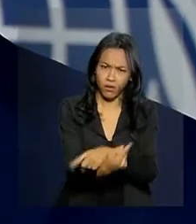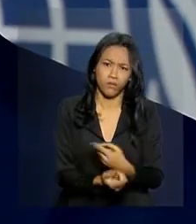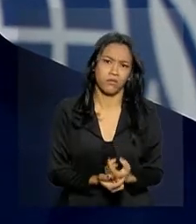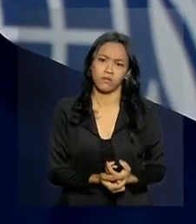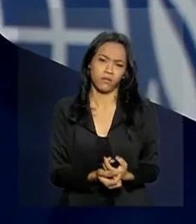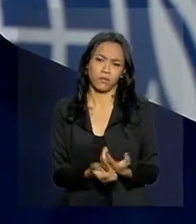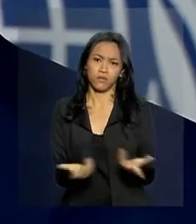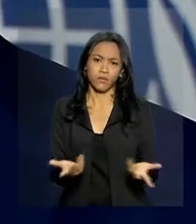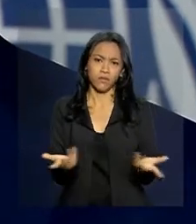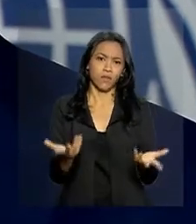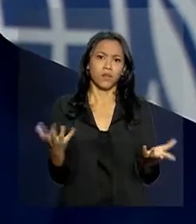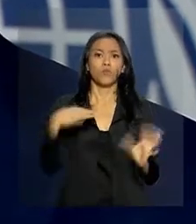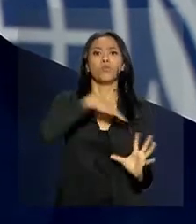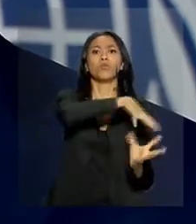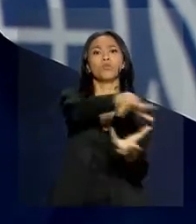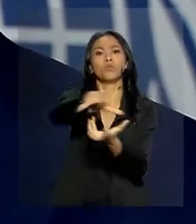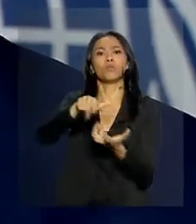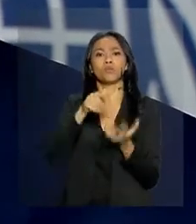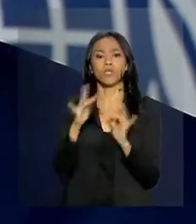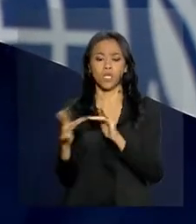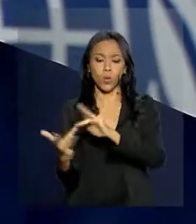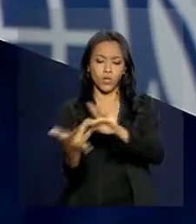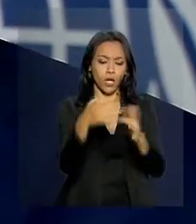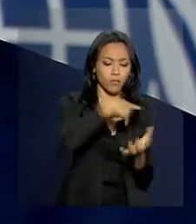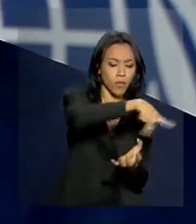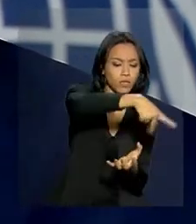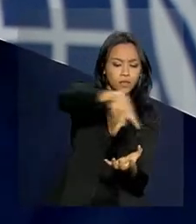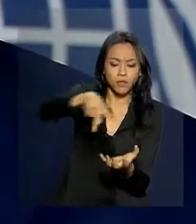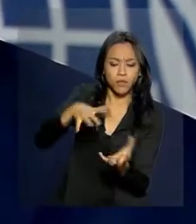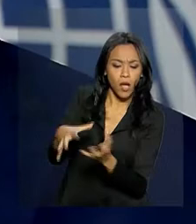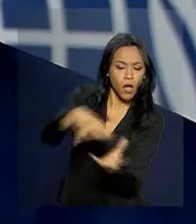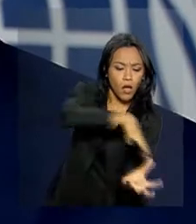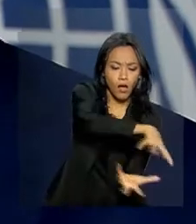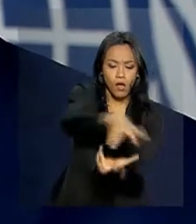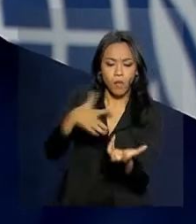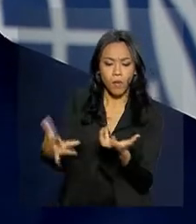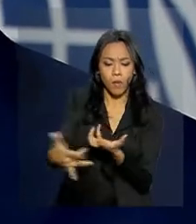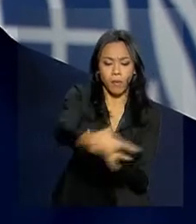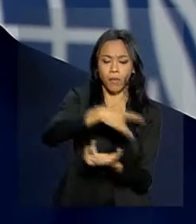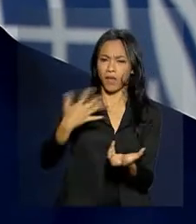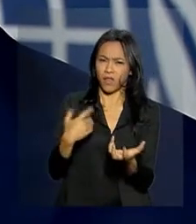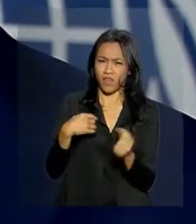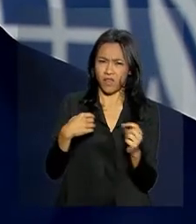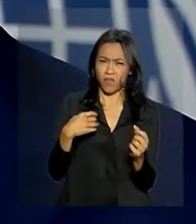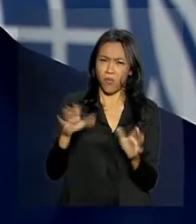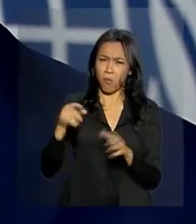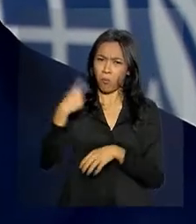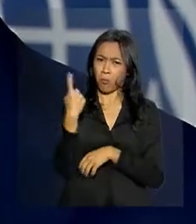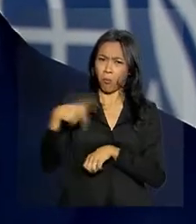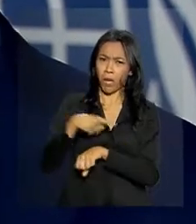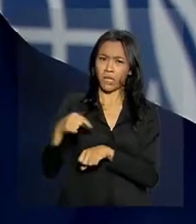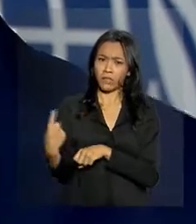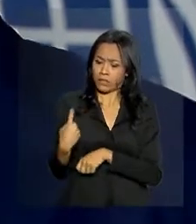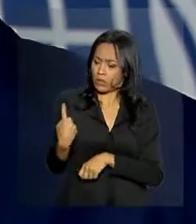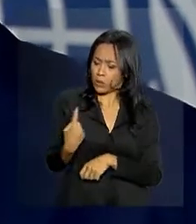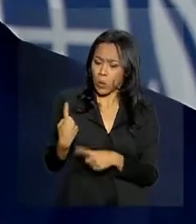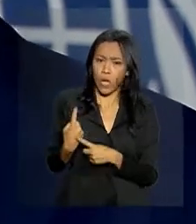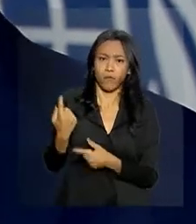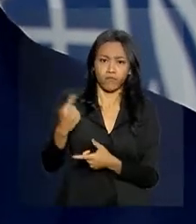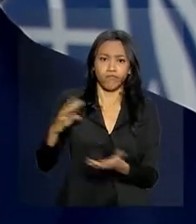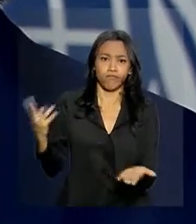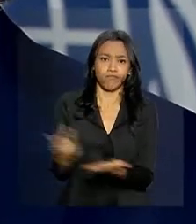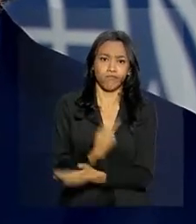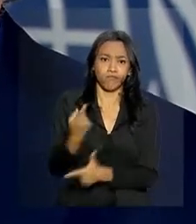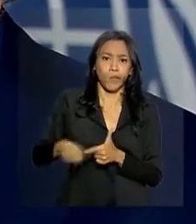estado globalizado não há no mundo globalizado como o nosso nacionalismo cria problemas não só para quem